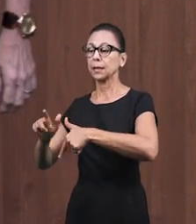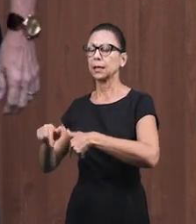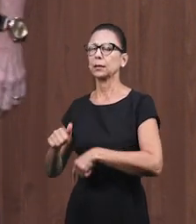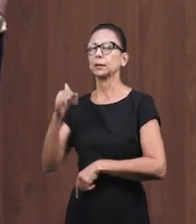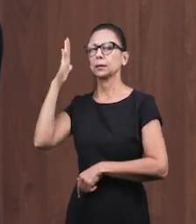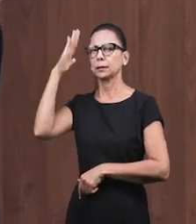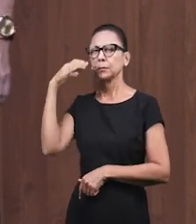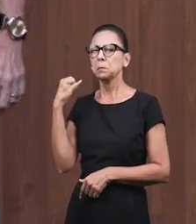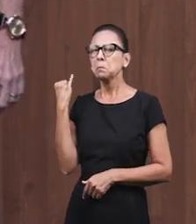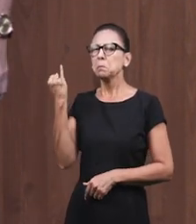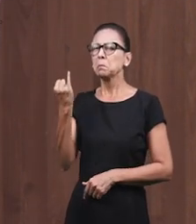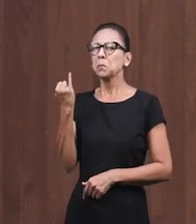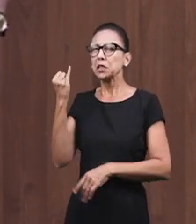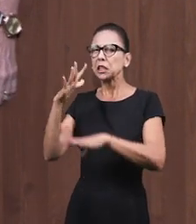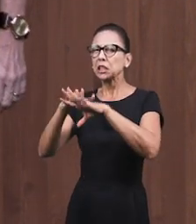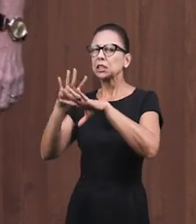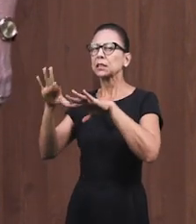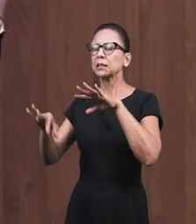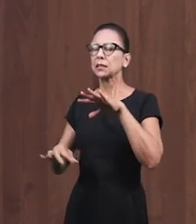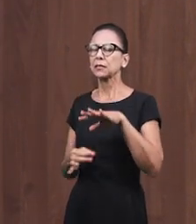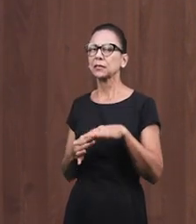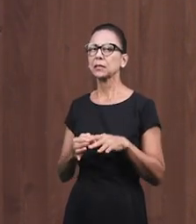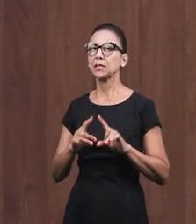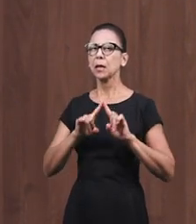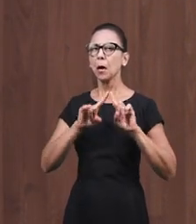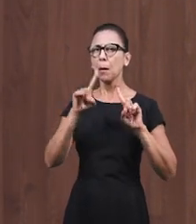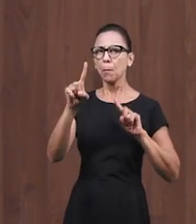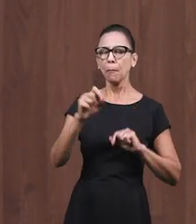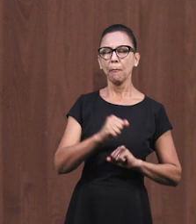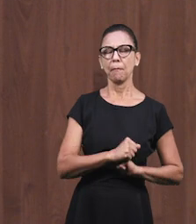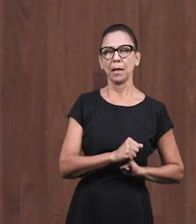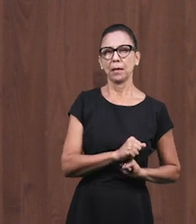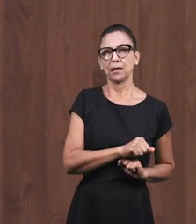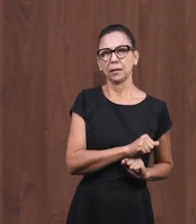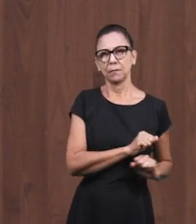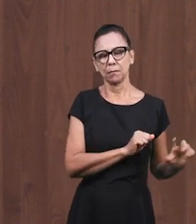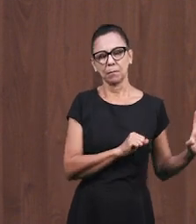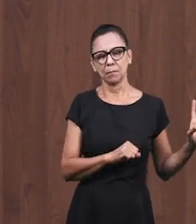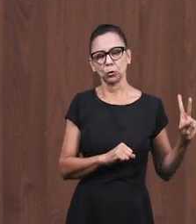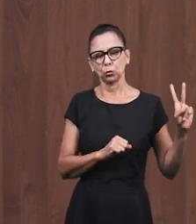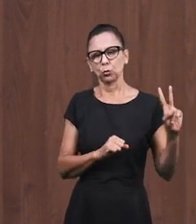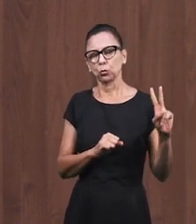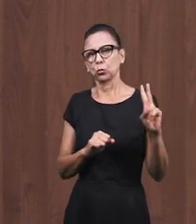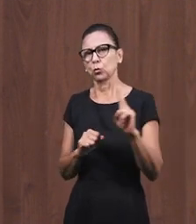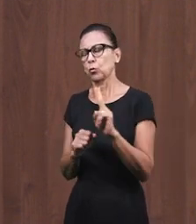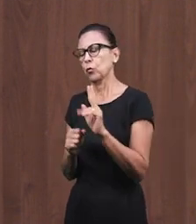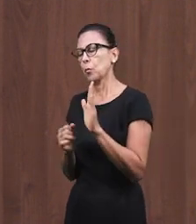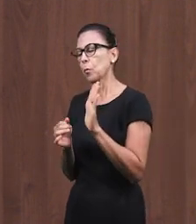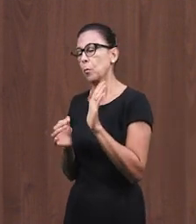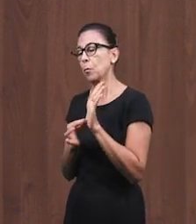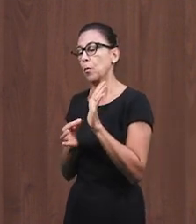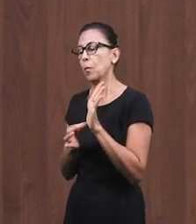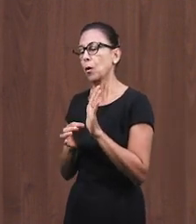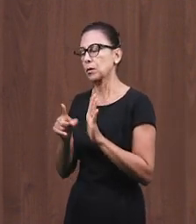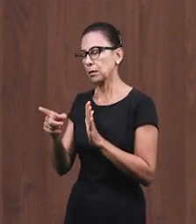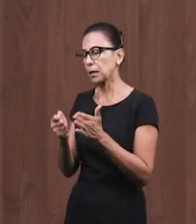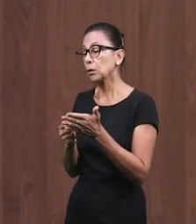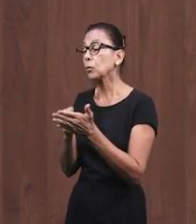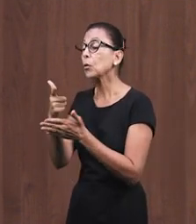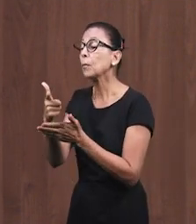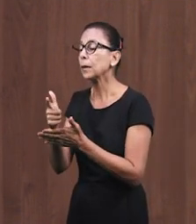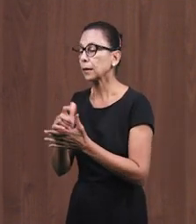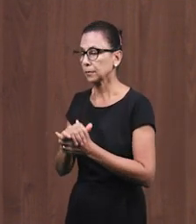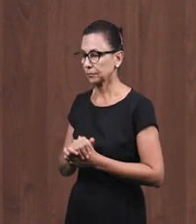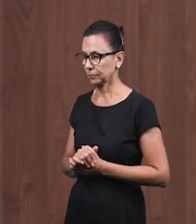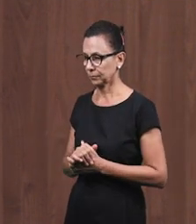se importou e fez proposta para convencê-lo a entregar-lhe a sua herança. Aí ele